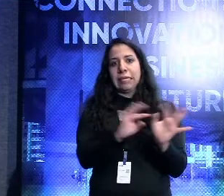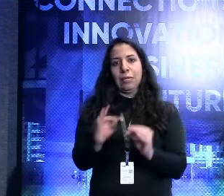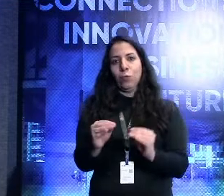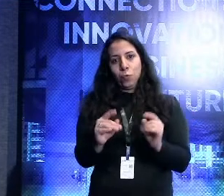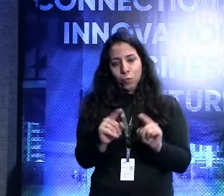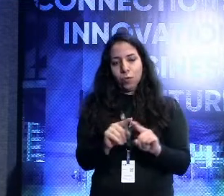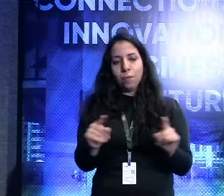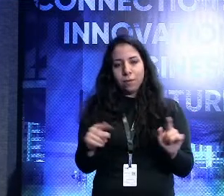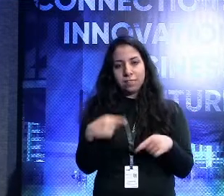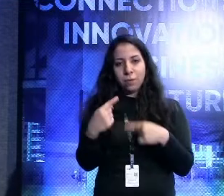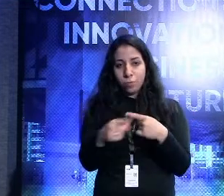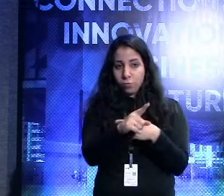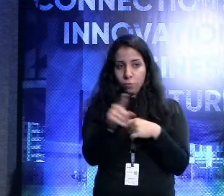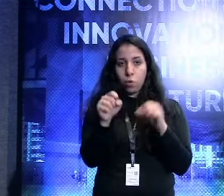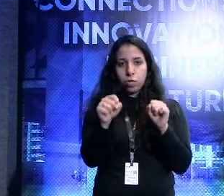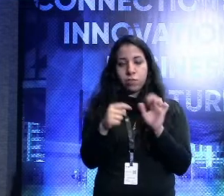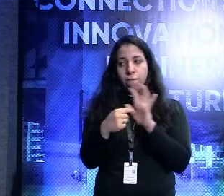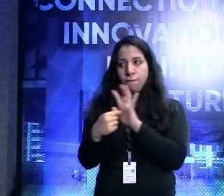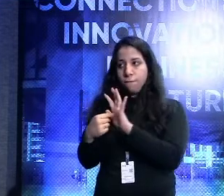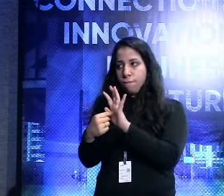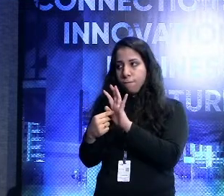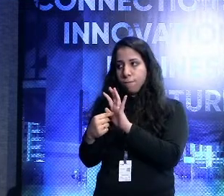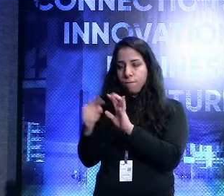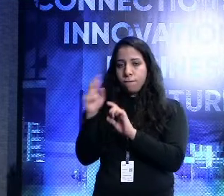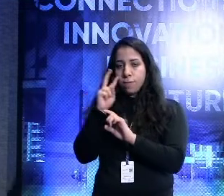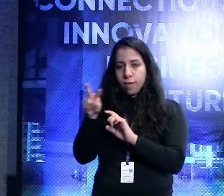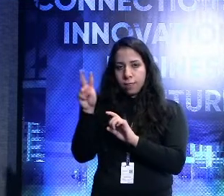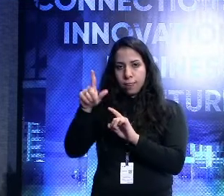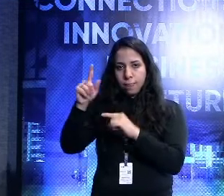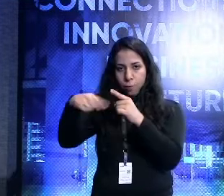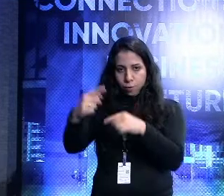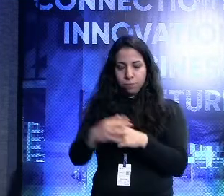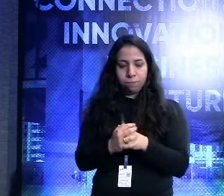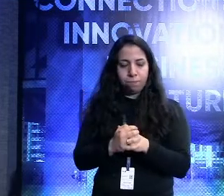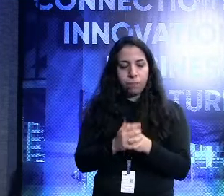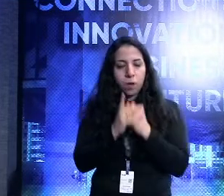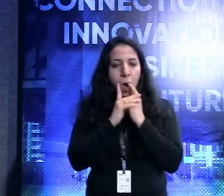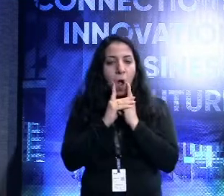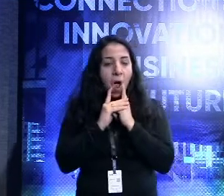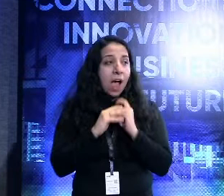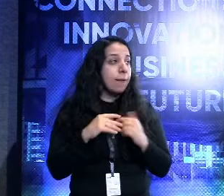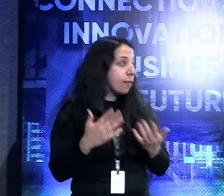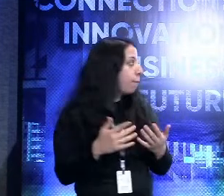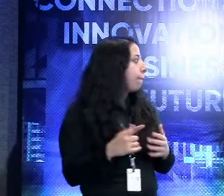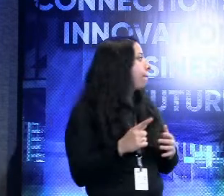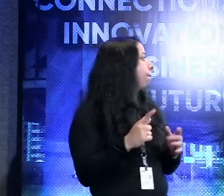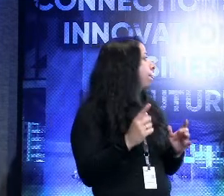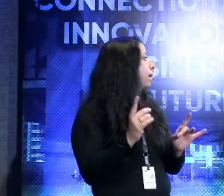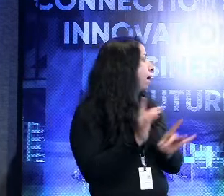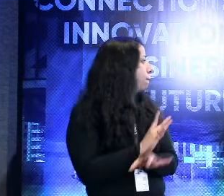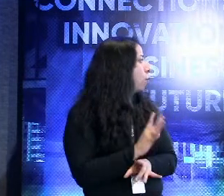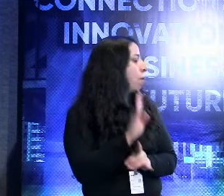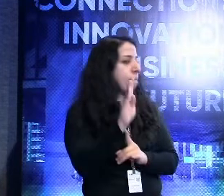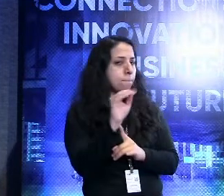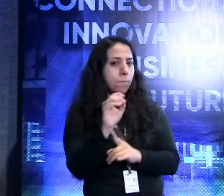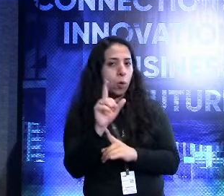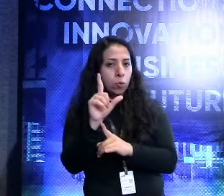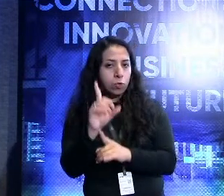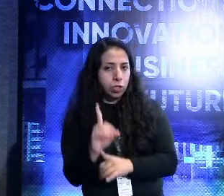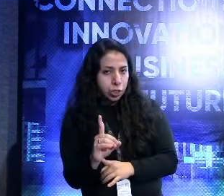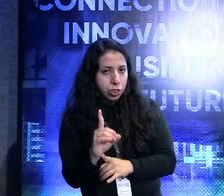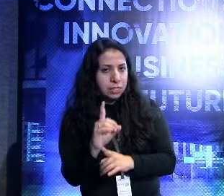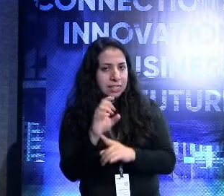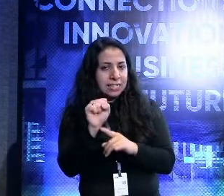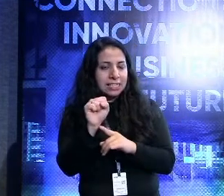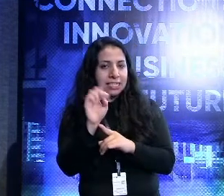uma sprint aqui também com vocês hoje, tá? Então, acabou o The Bold Steps, né? Vamos para a parte de